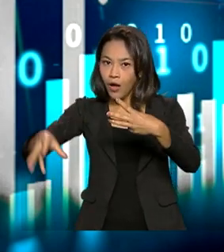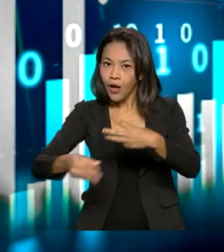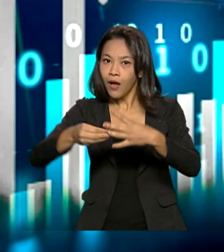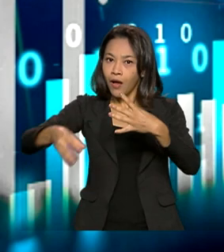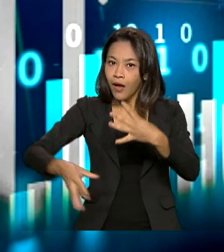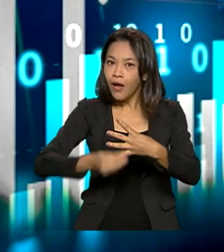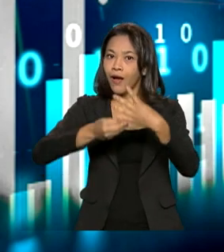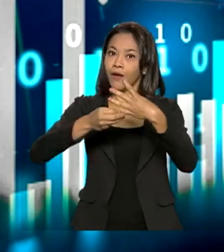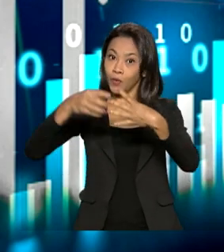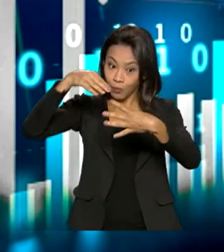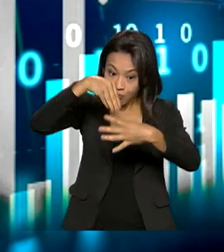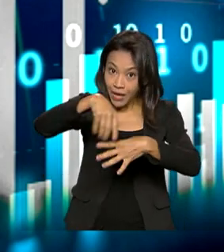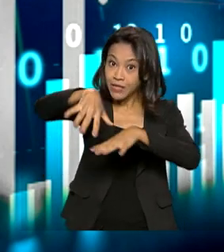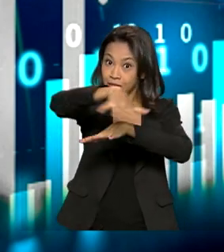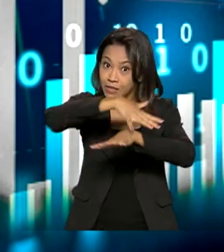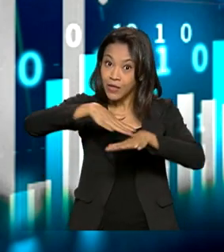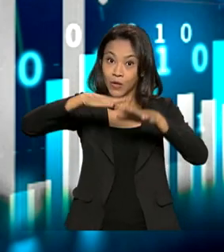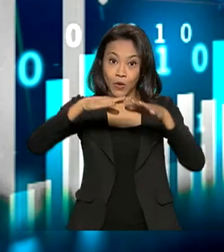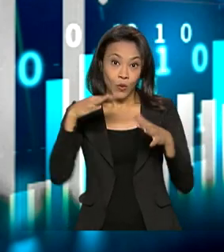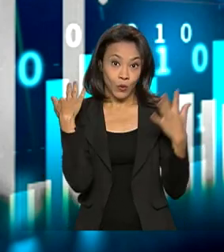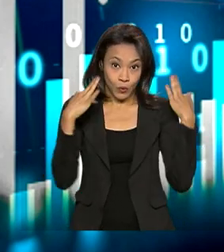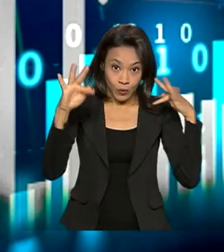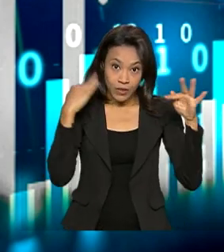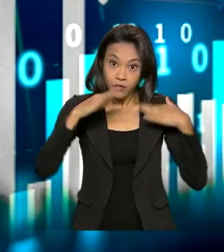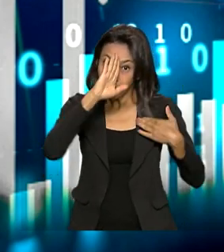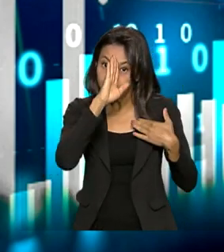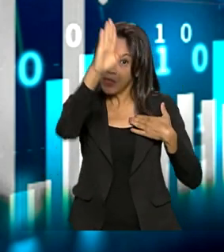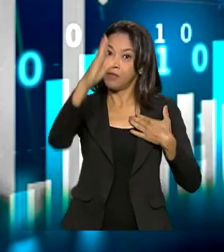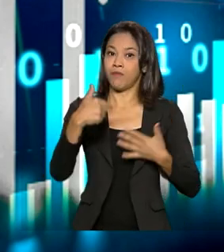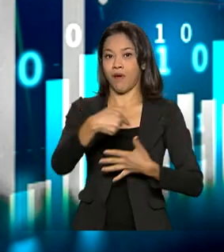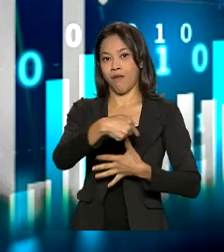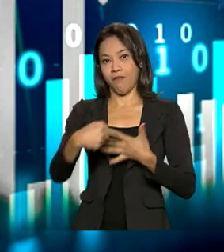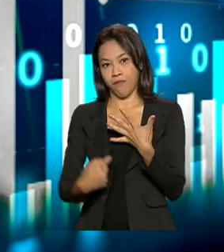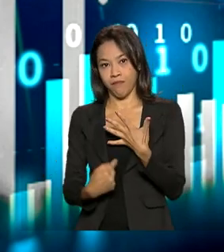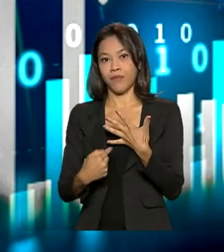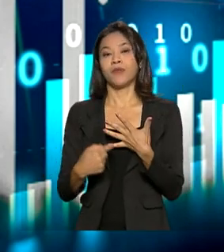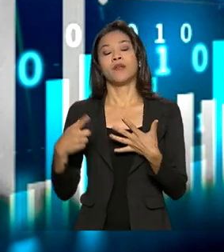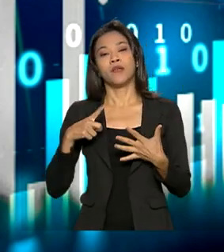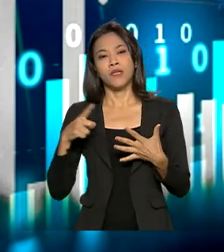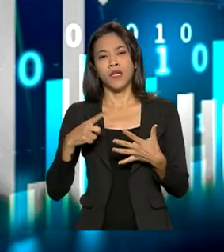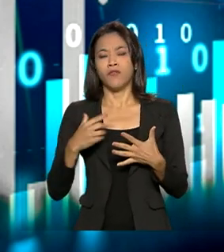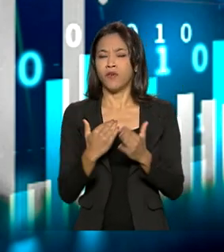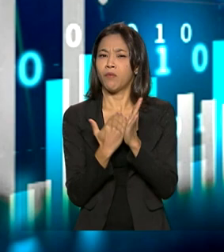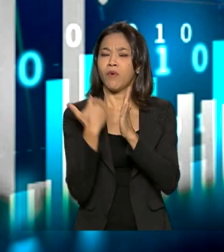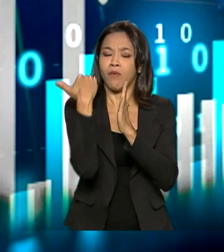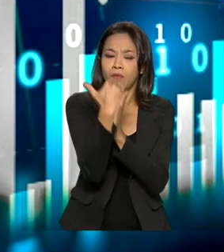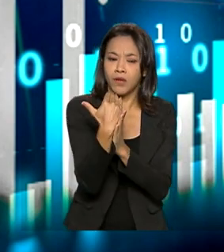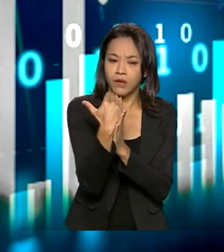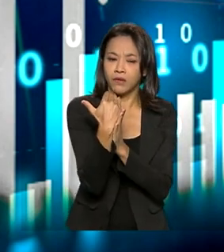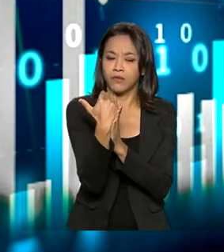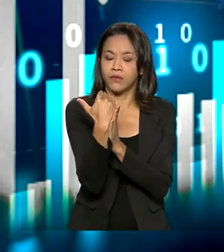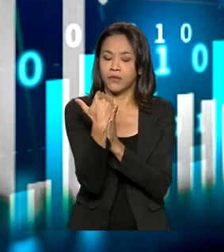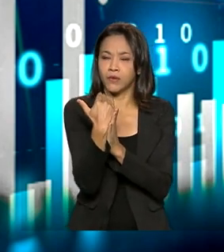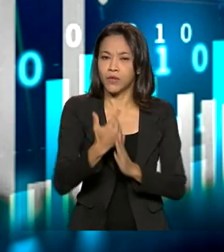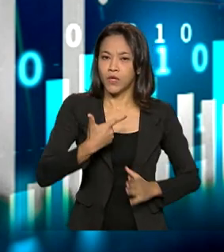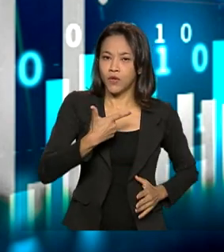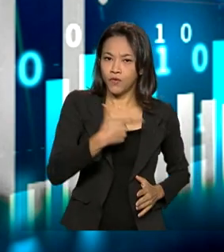cadeia produtiva do turismo. E essa cadeia gerou, então, um crescimento em 2021 de